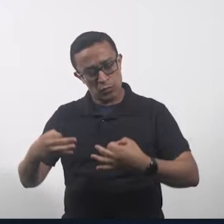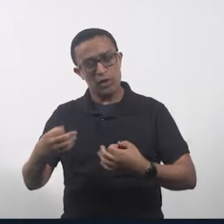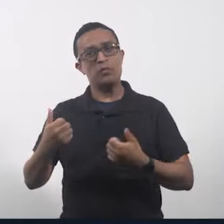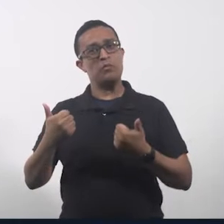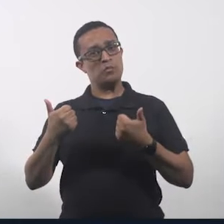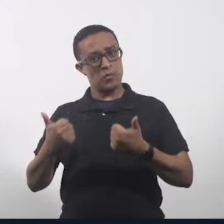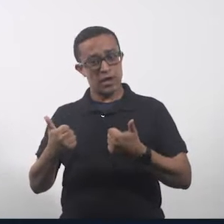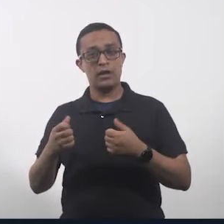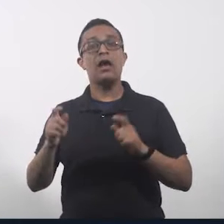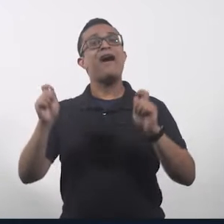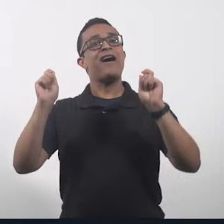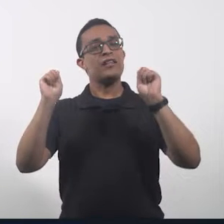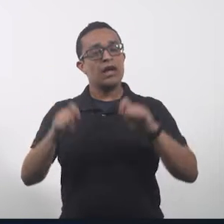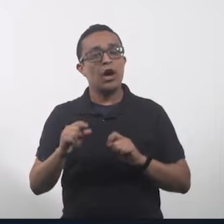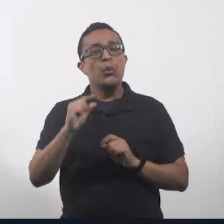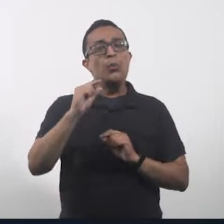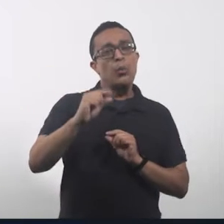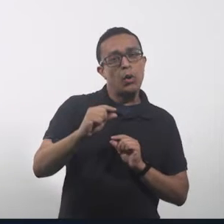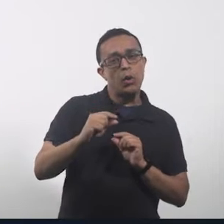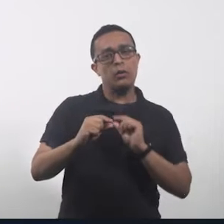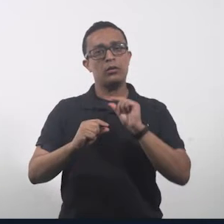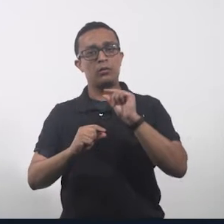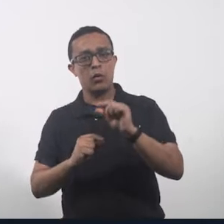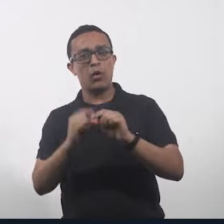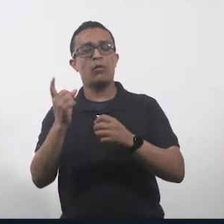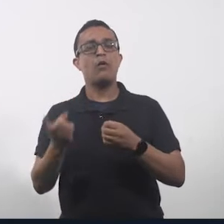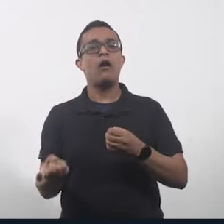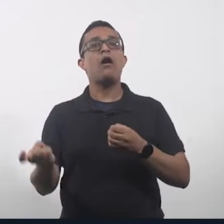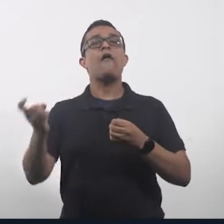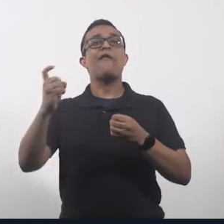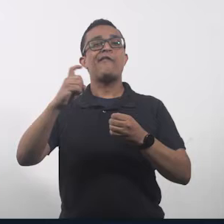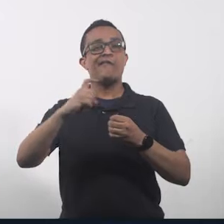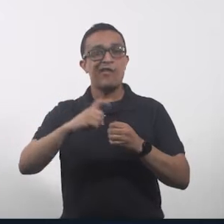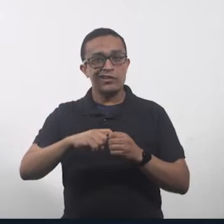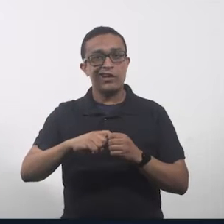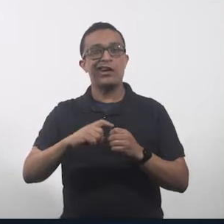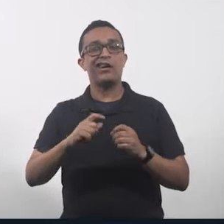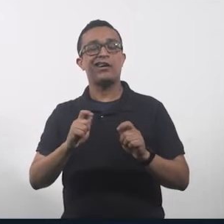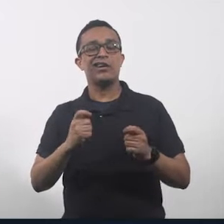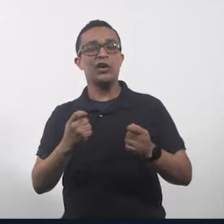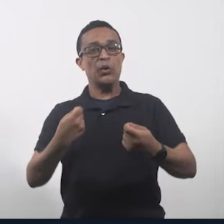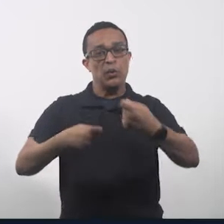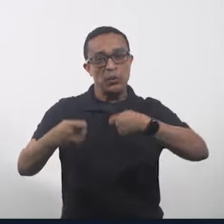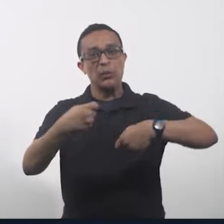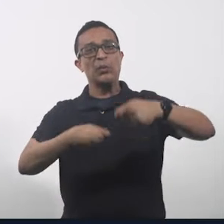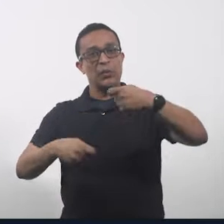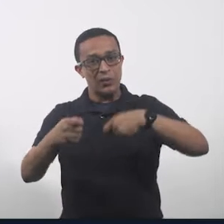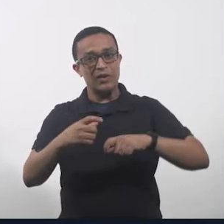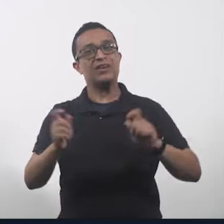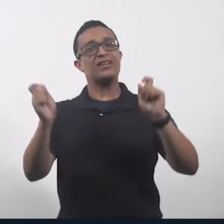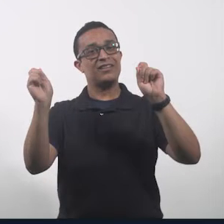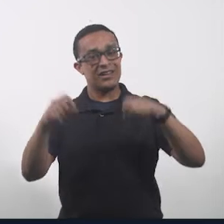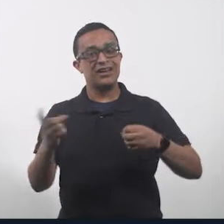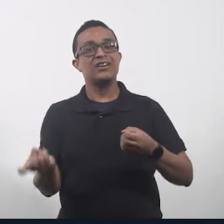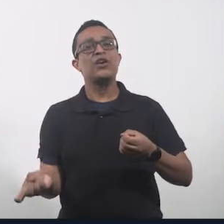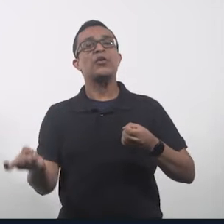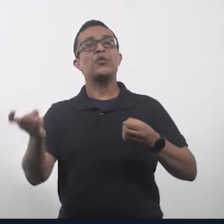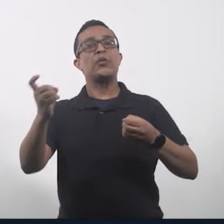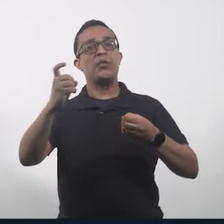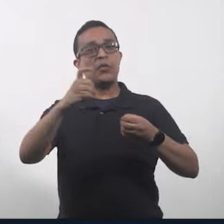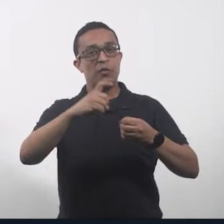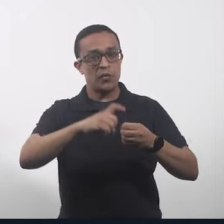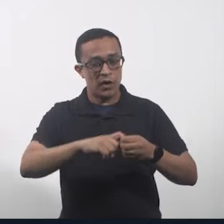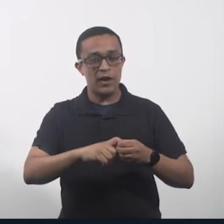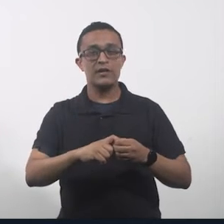gente tenha uma retomada gradual das atividades, né, econômicas por vários setores e um retorno seguro também do